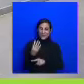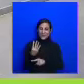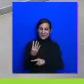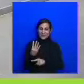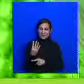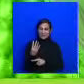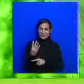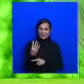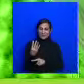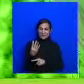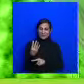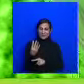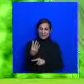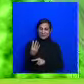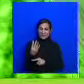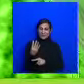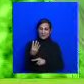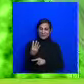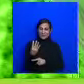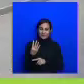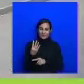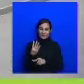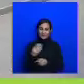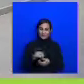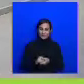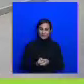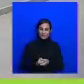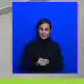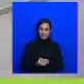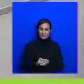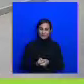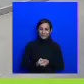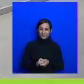marrom, número 4.